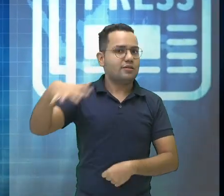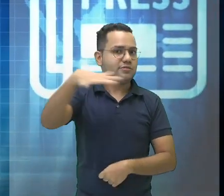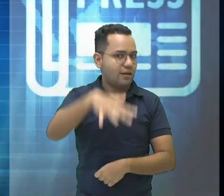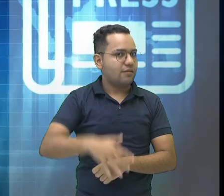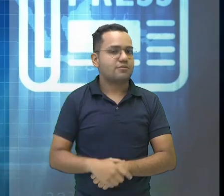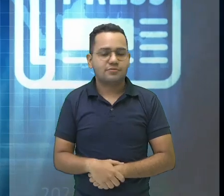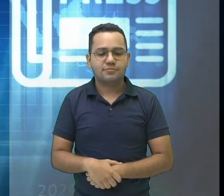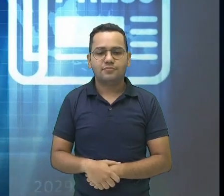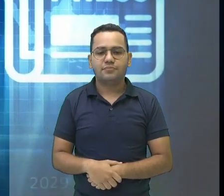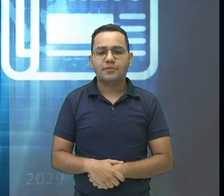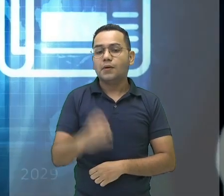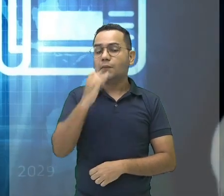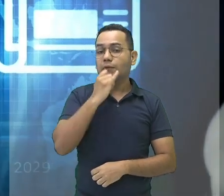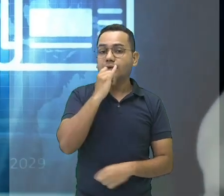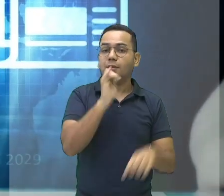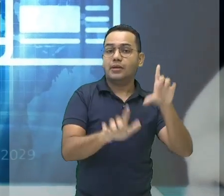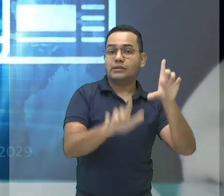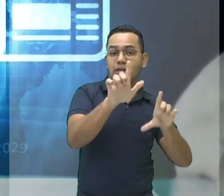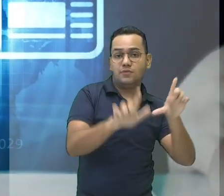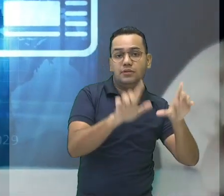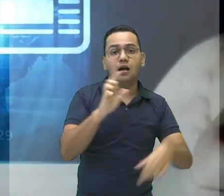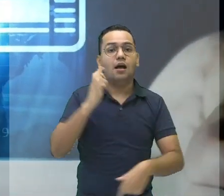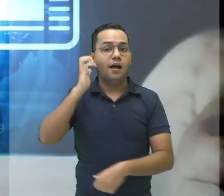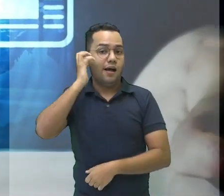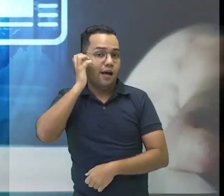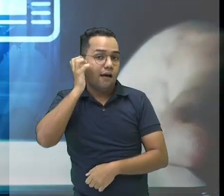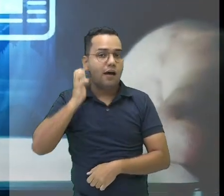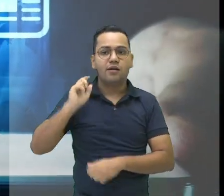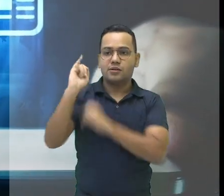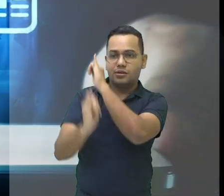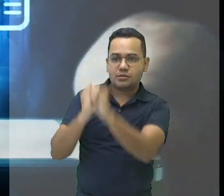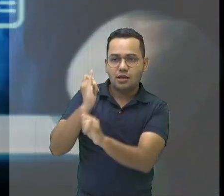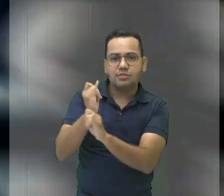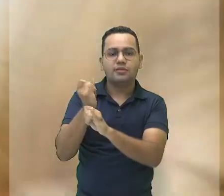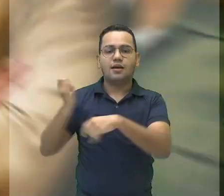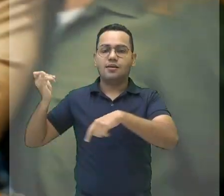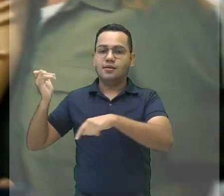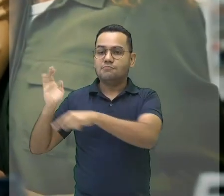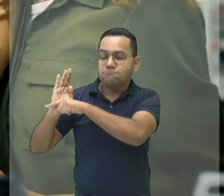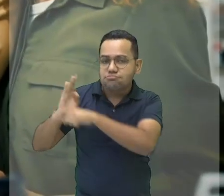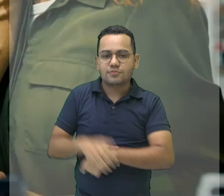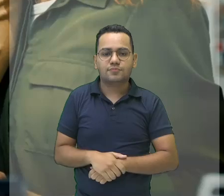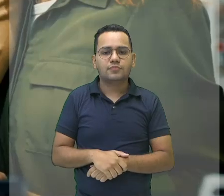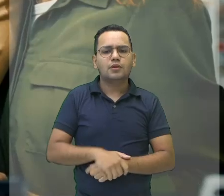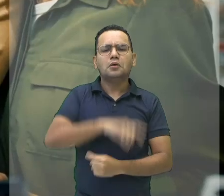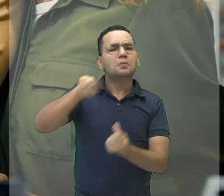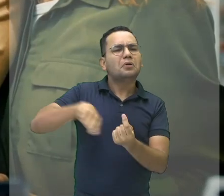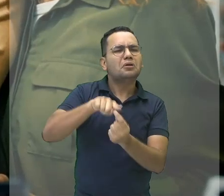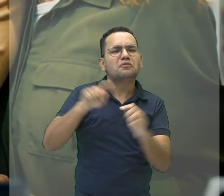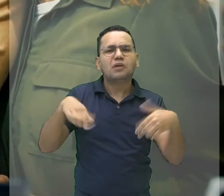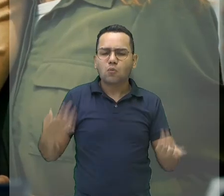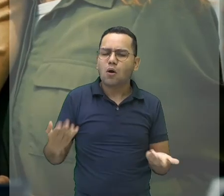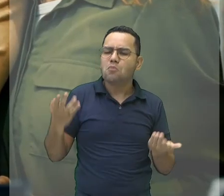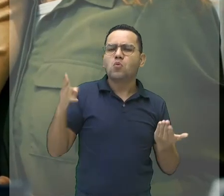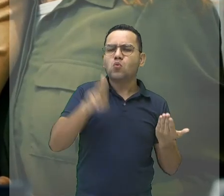de massa, como a televisão, o rádio, a internet e o cinema, com o objetivo de influenciar o